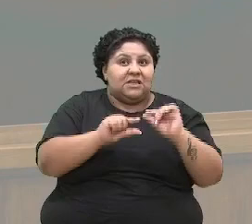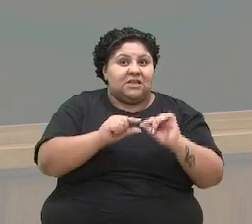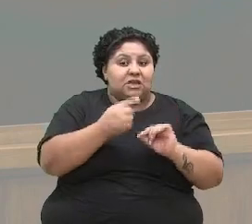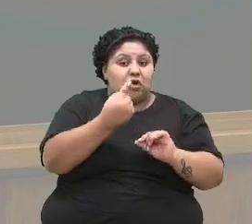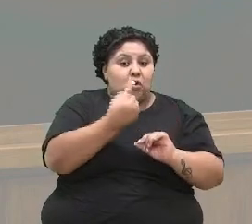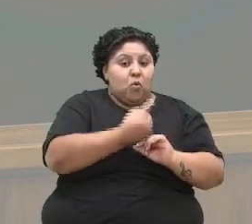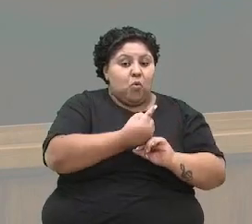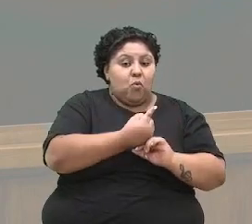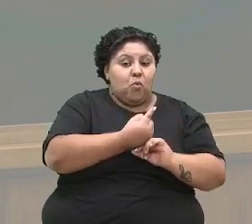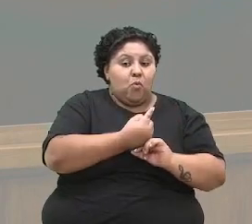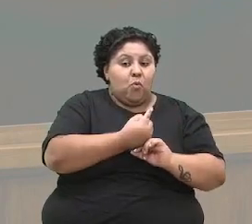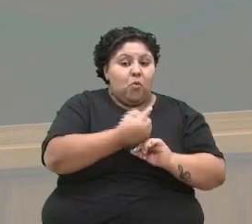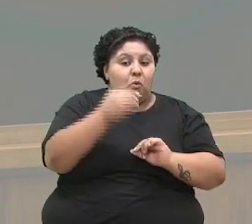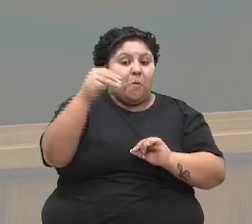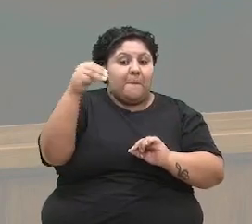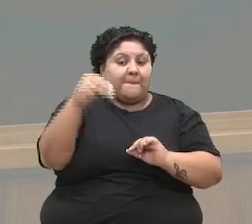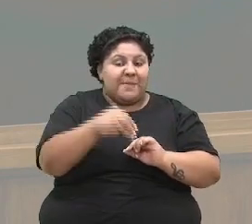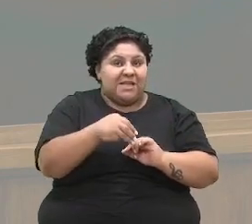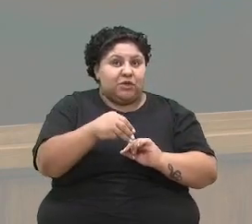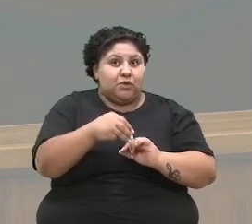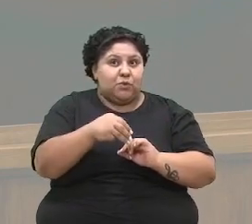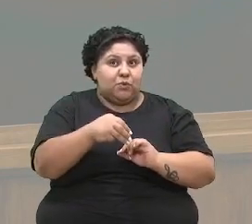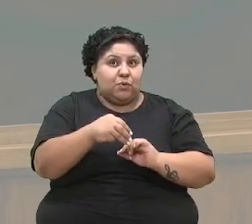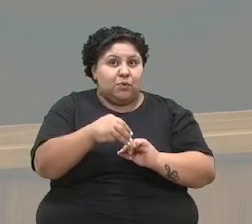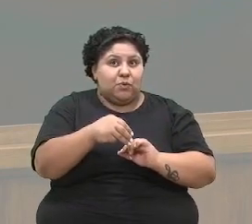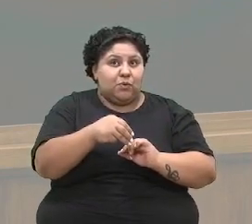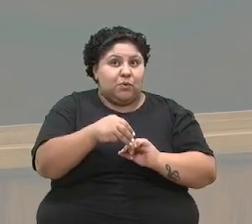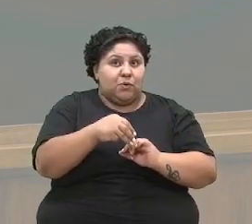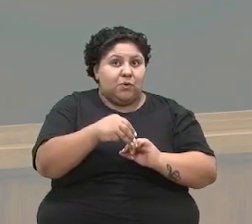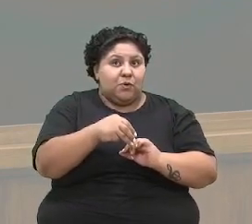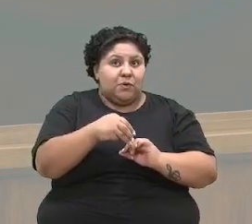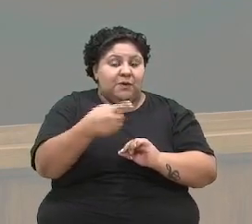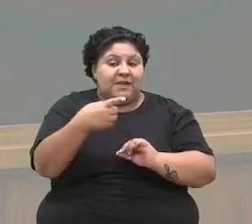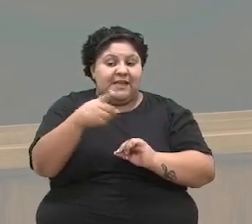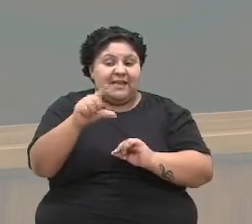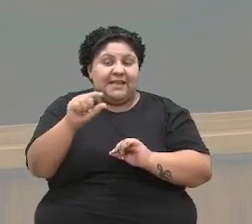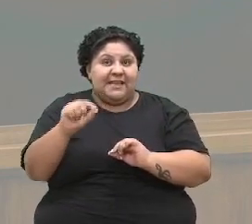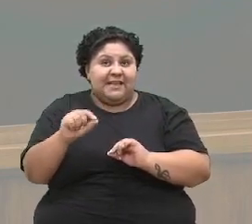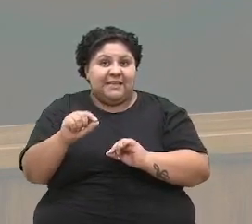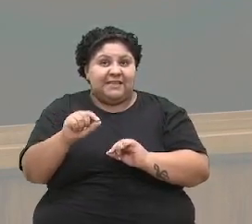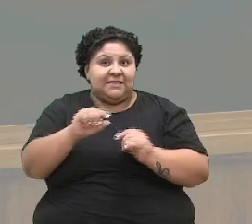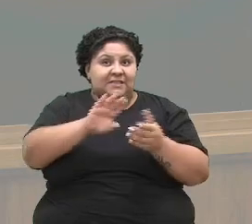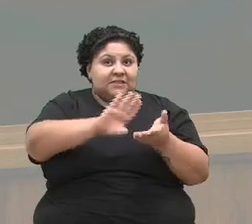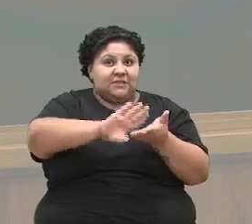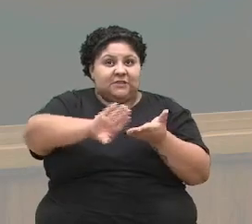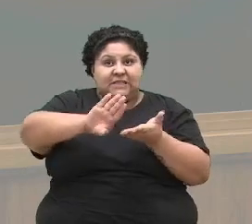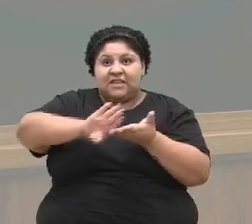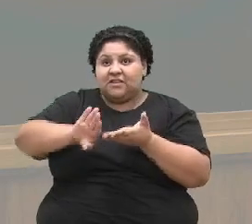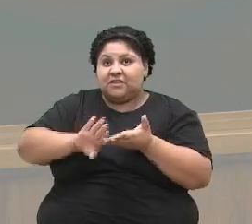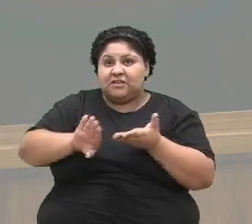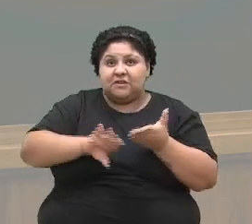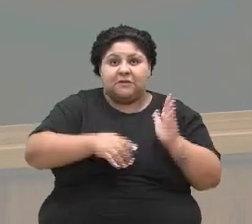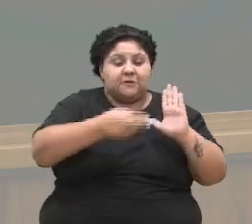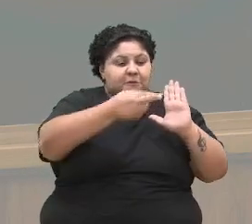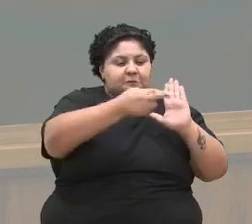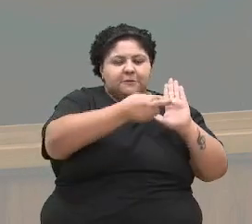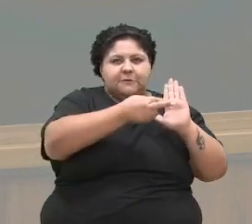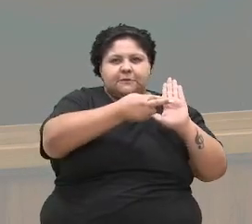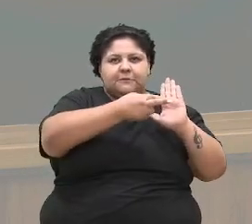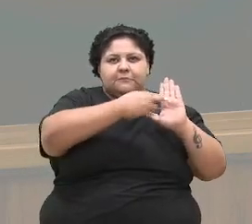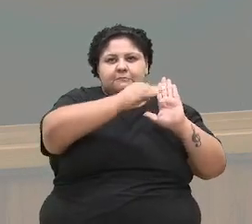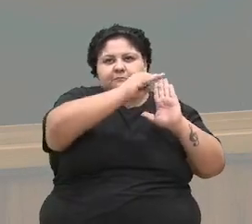m. Está tirando, né, daquelas normas internacionais que